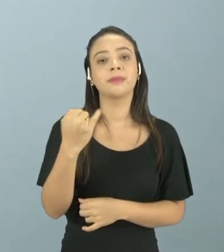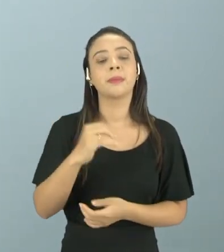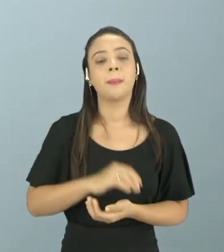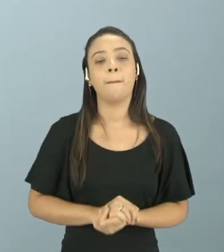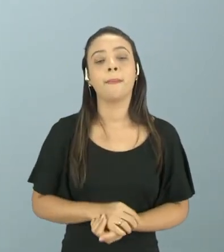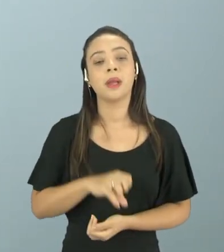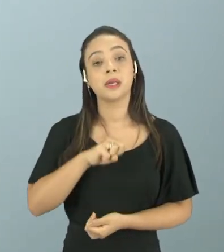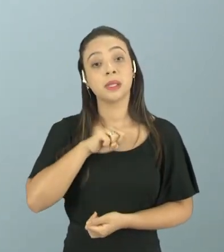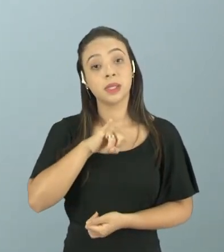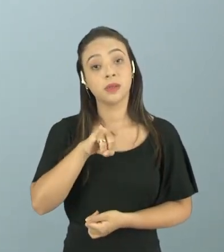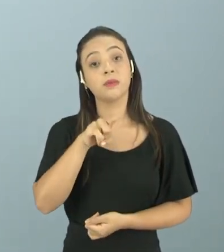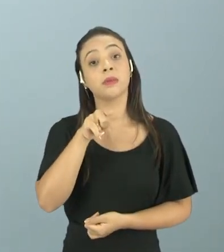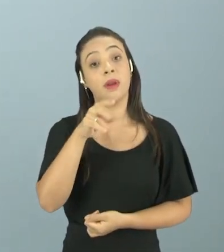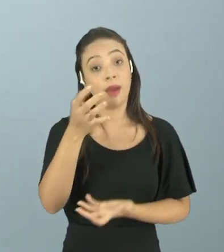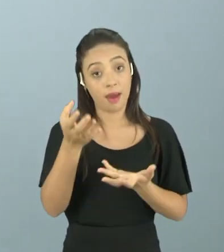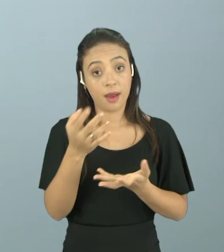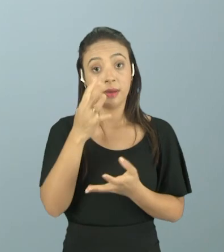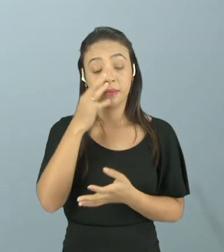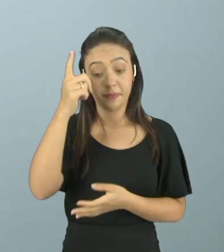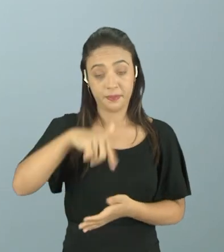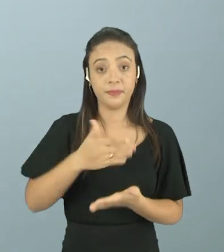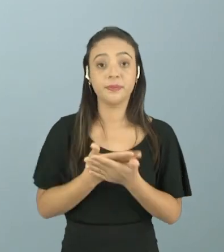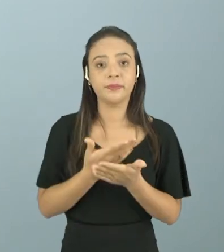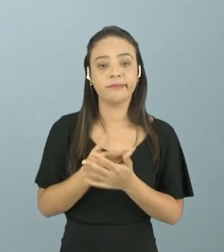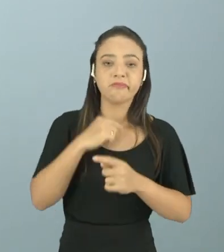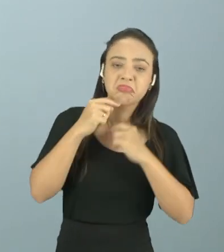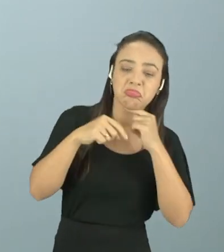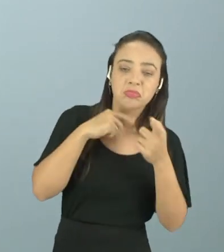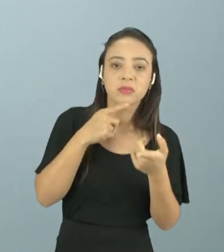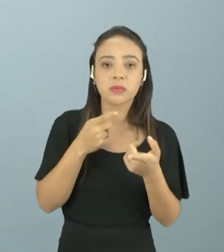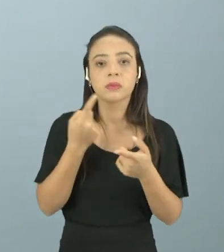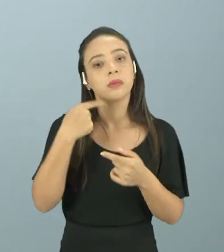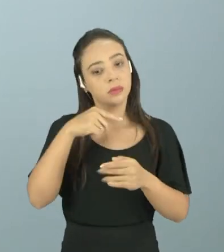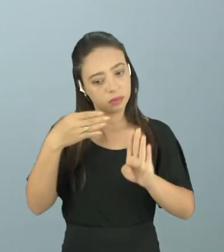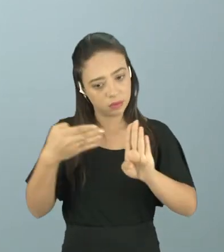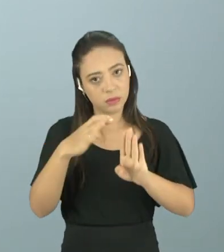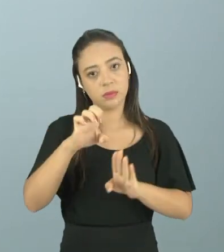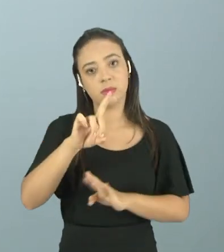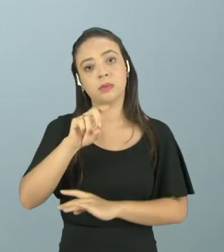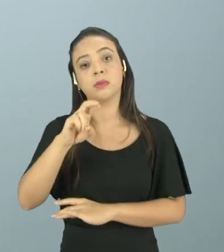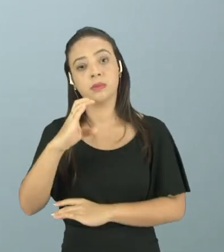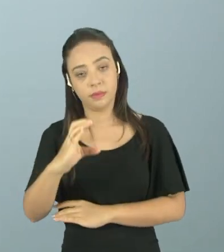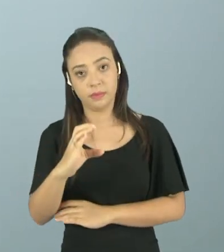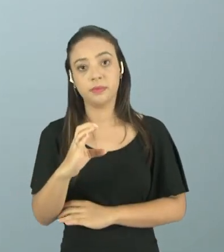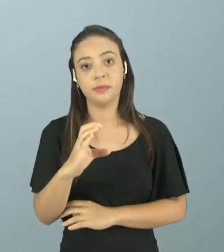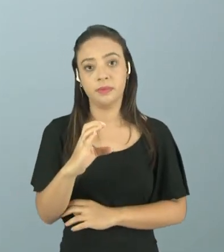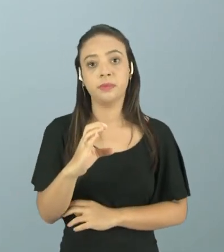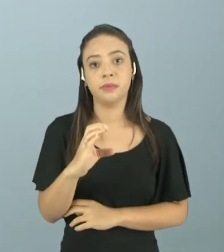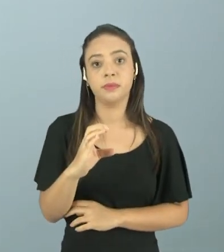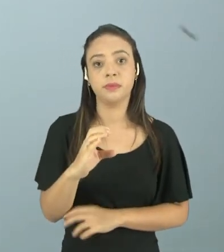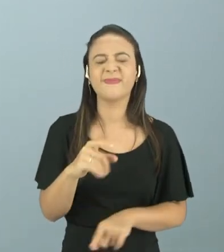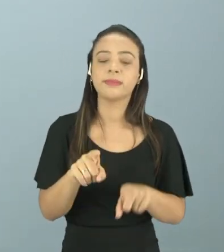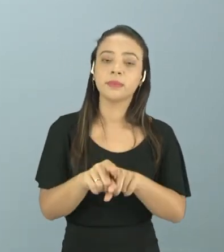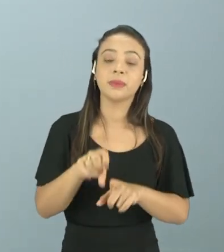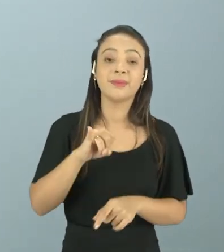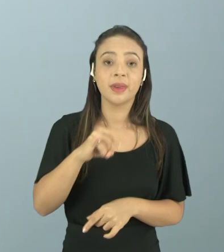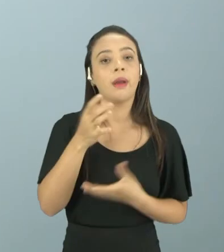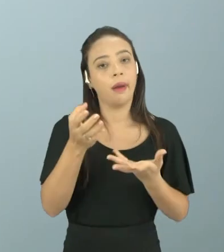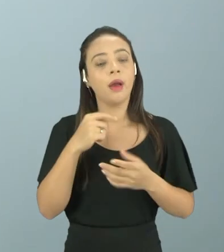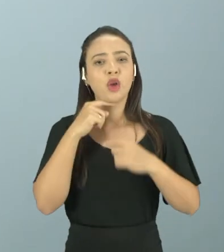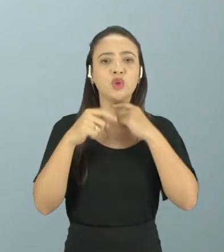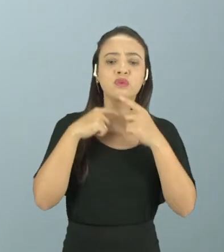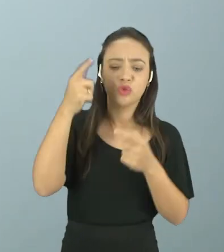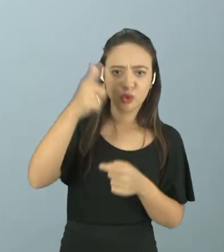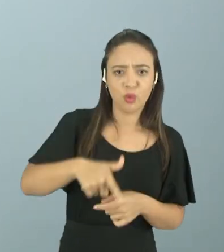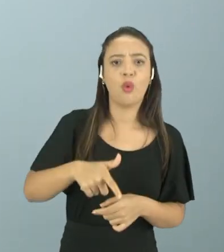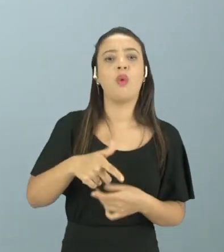se você quer assistir novamente essa aula para tirar alguma dúvida Não deixe de acessar Nossa plataforma educ e se você quer tirar